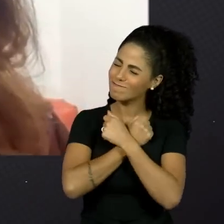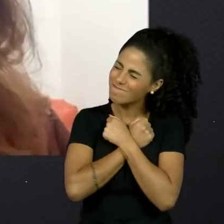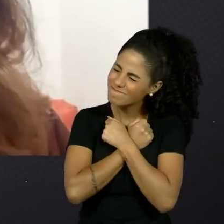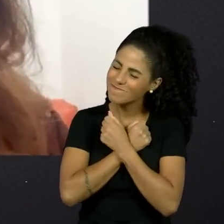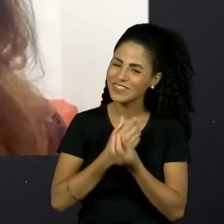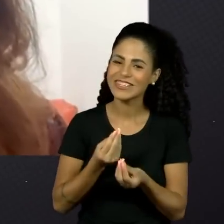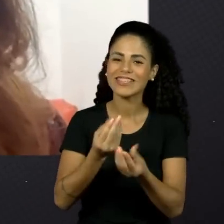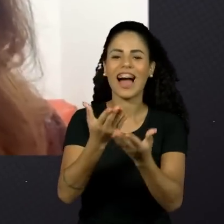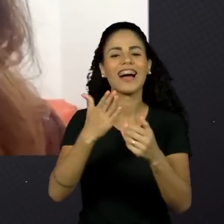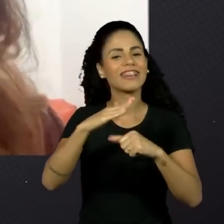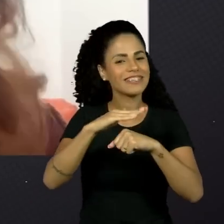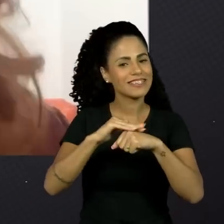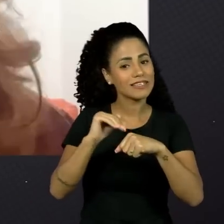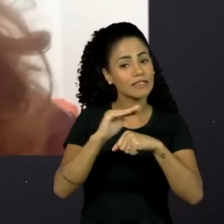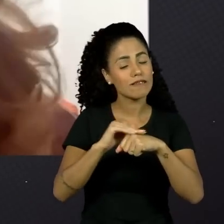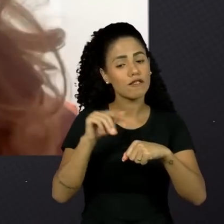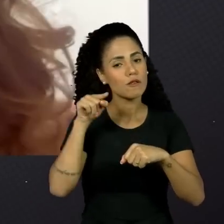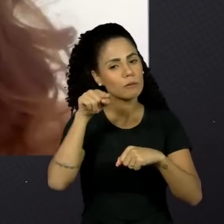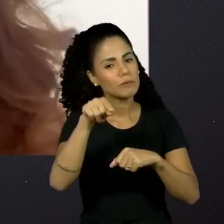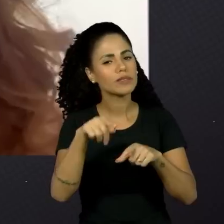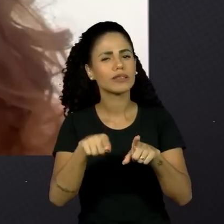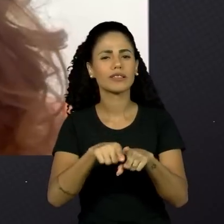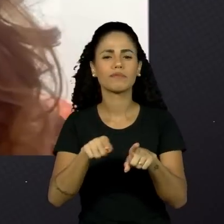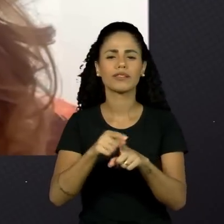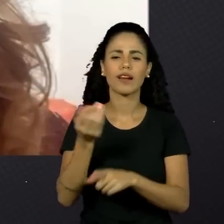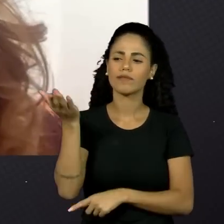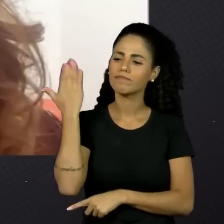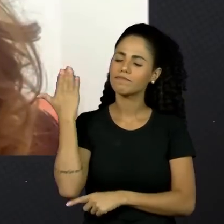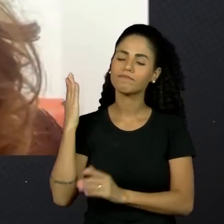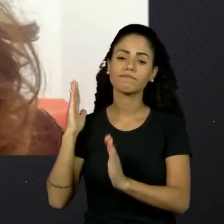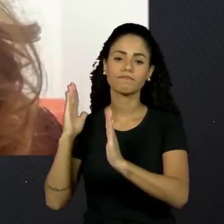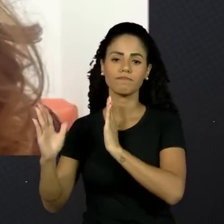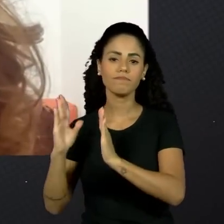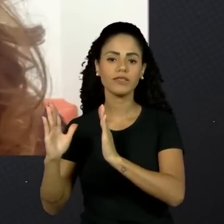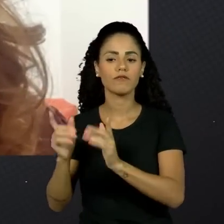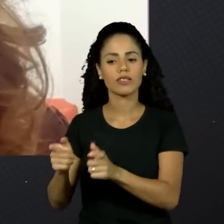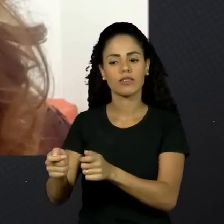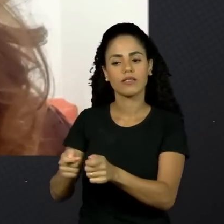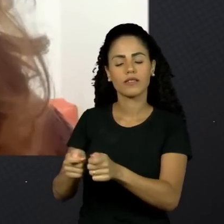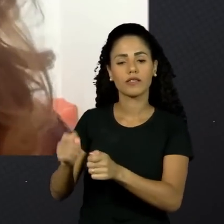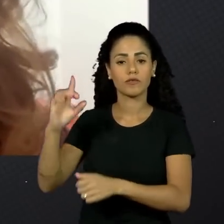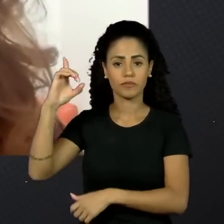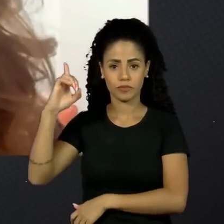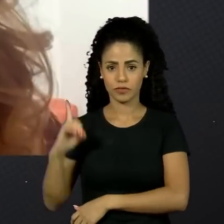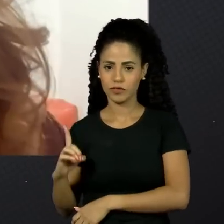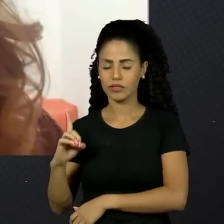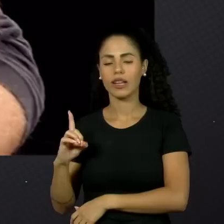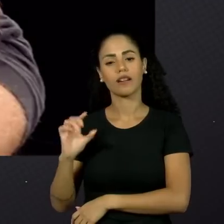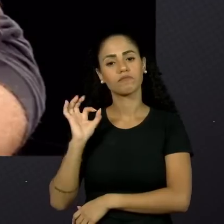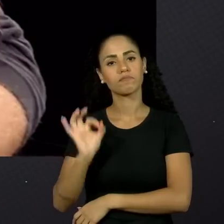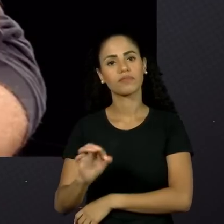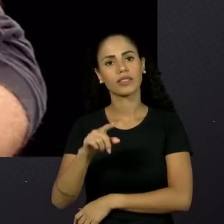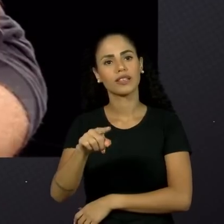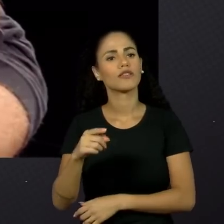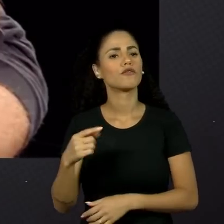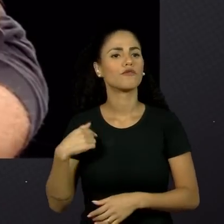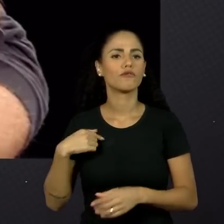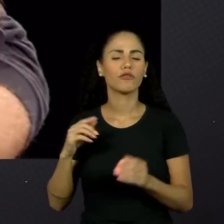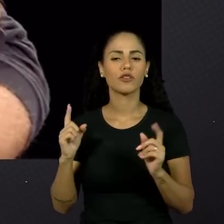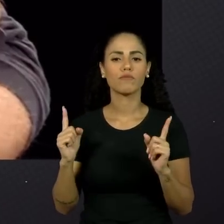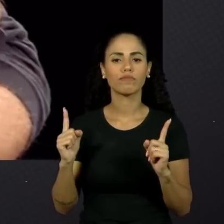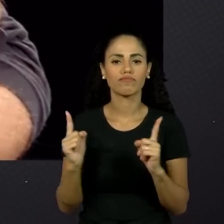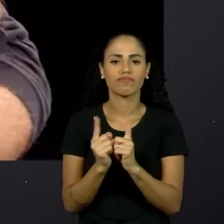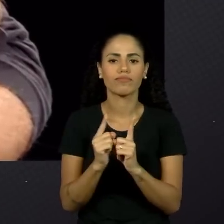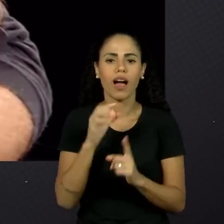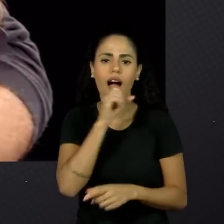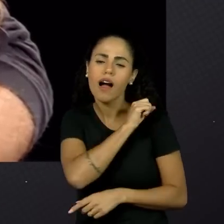carinho gigante, que foi que você me deu durante o período que você dirigiu a nossa peça, Intimidade Indecente. Foi um curto período, porque